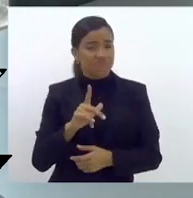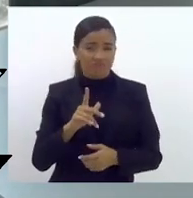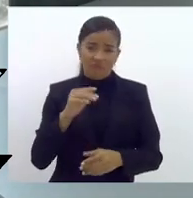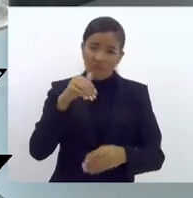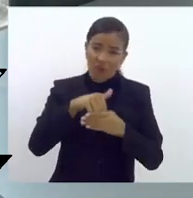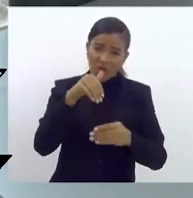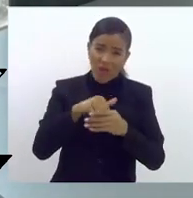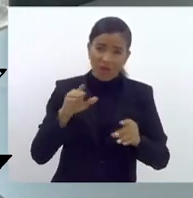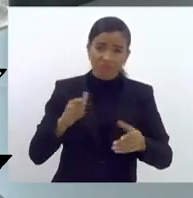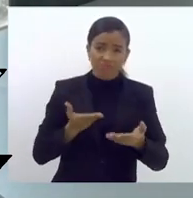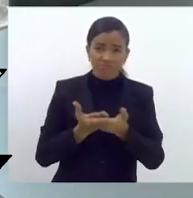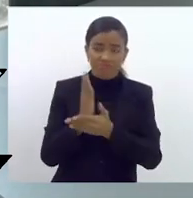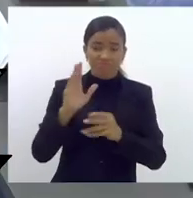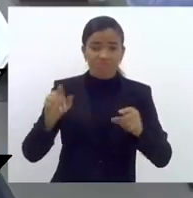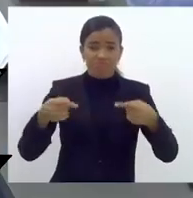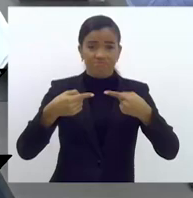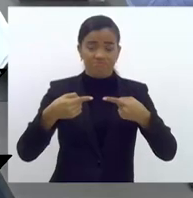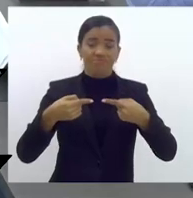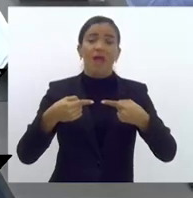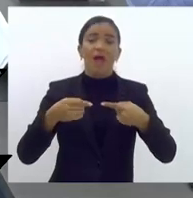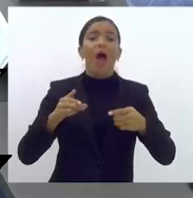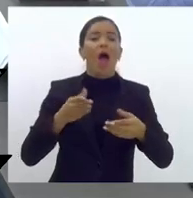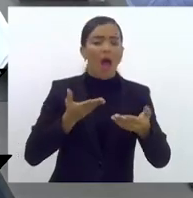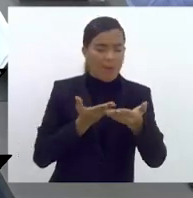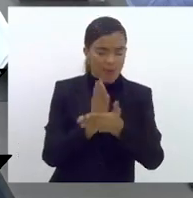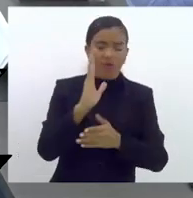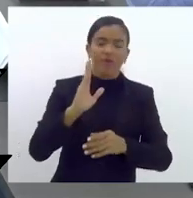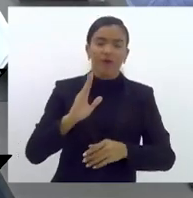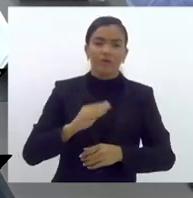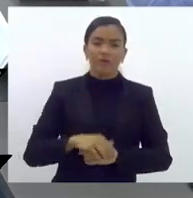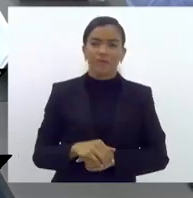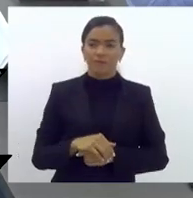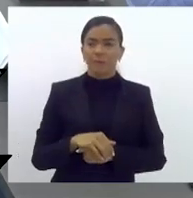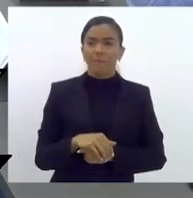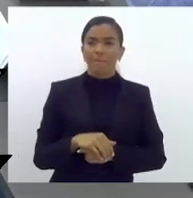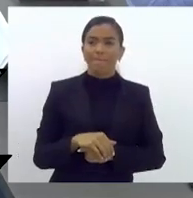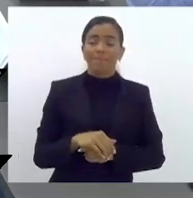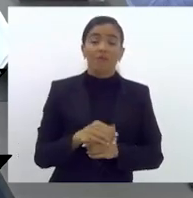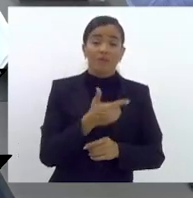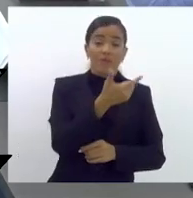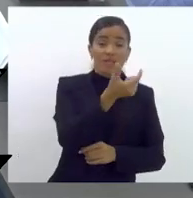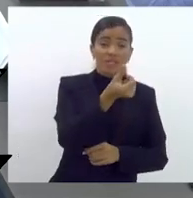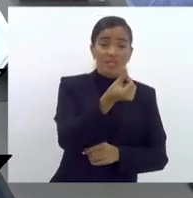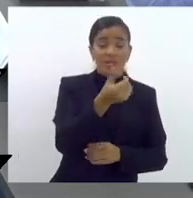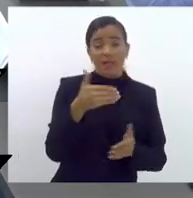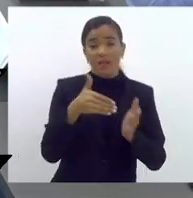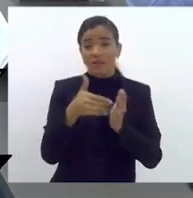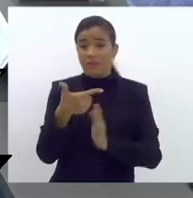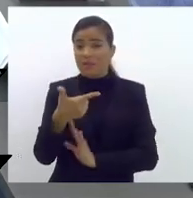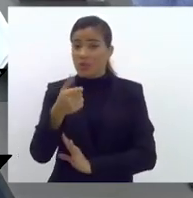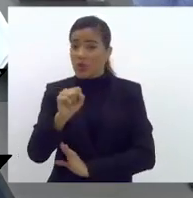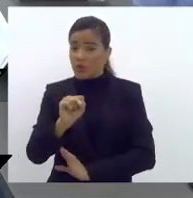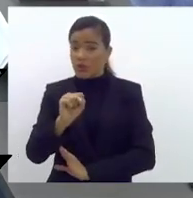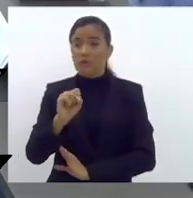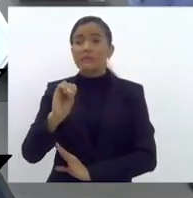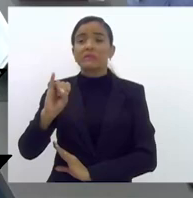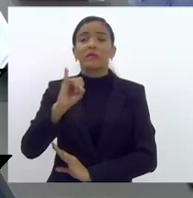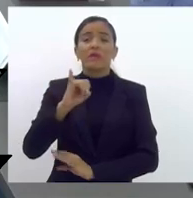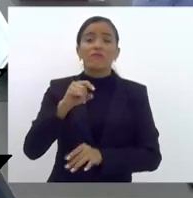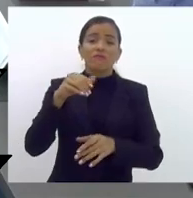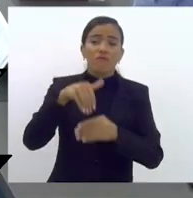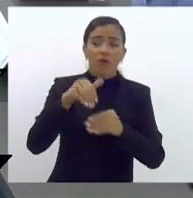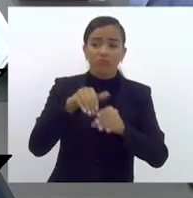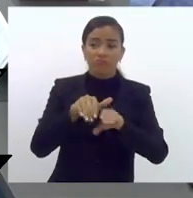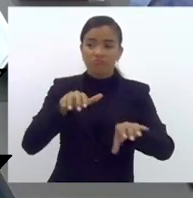em blocos eu acho que a prova votação em blocos estão aprovada Vamos botar em bloco 26 ou 2 ressalvando que aqueles que tiverem votos divergente